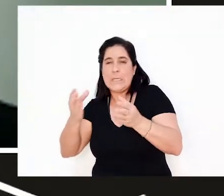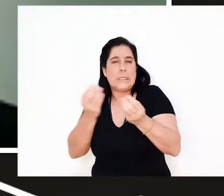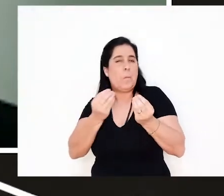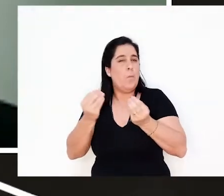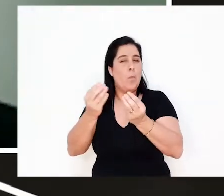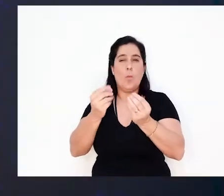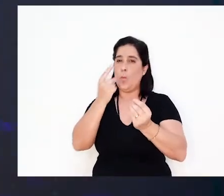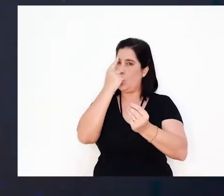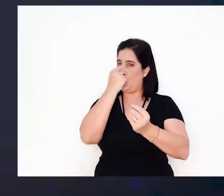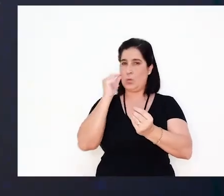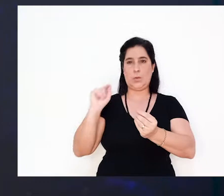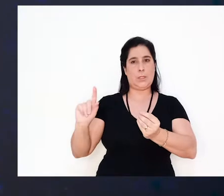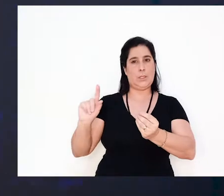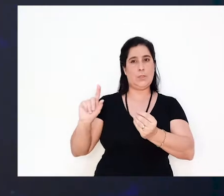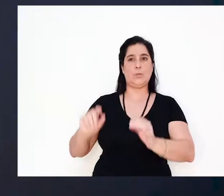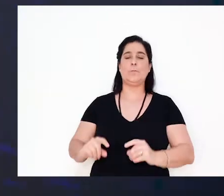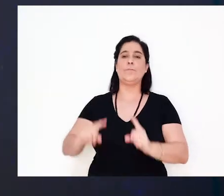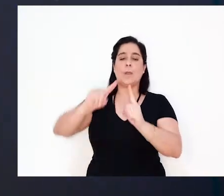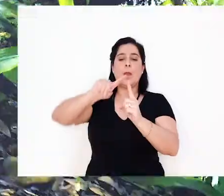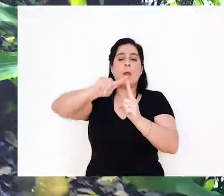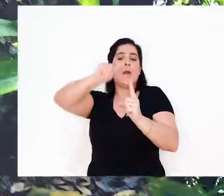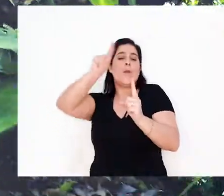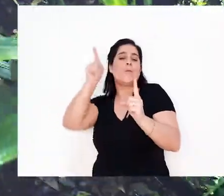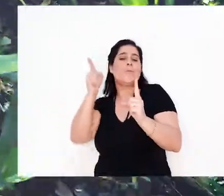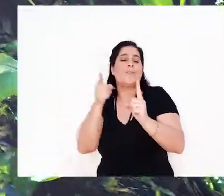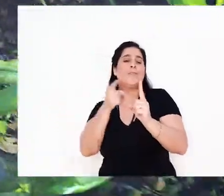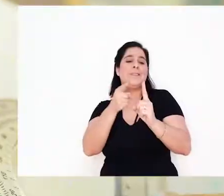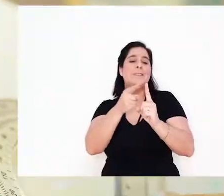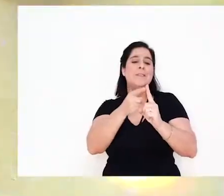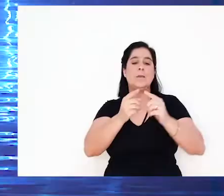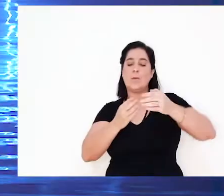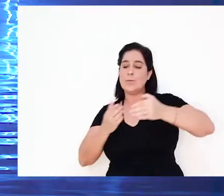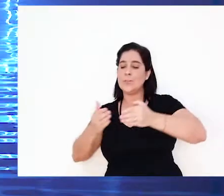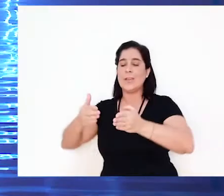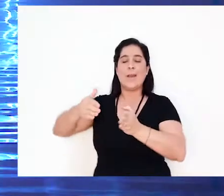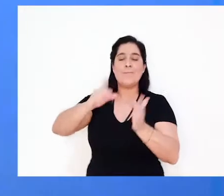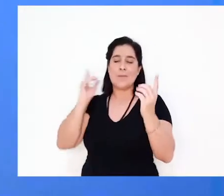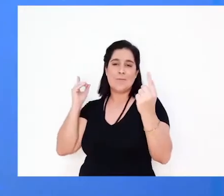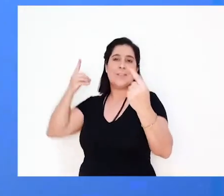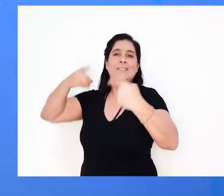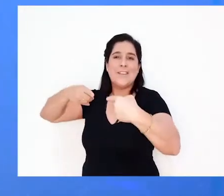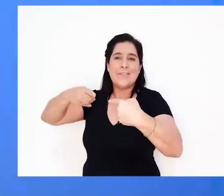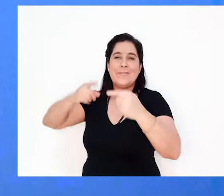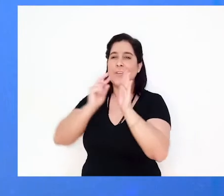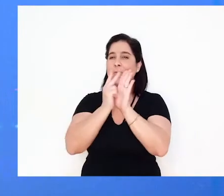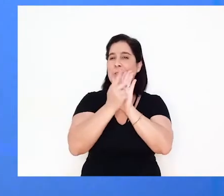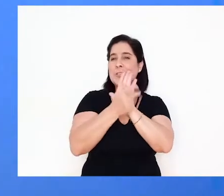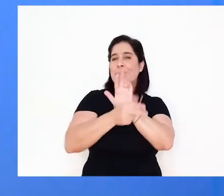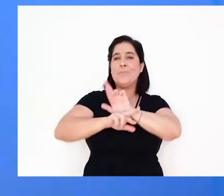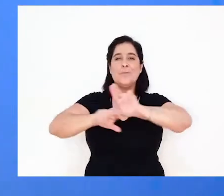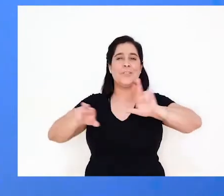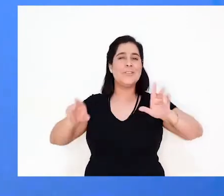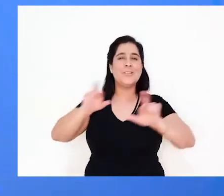tem bastante lixo. É um ciclo cheio de caminhos, de formas e desafios.